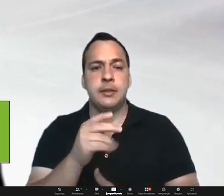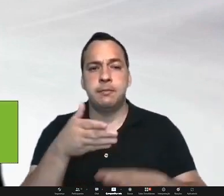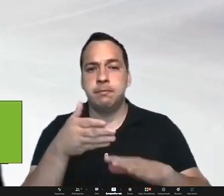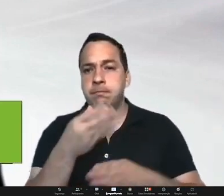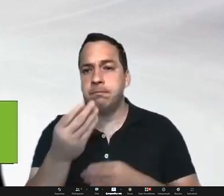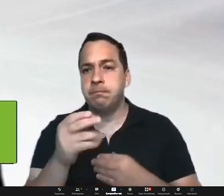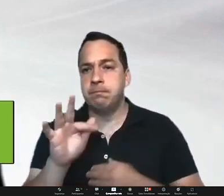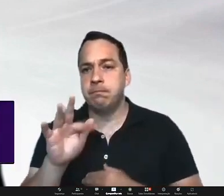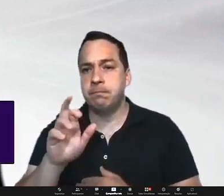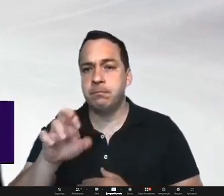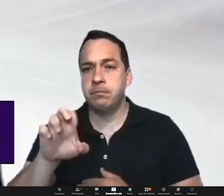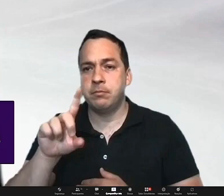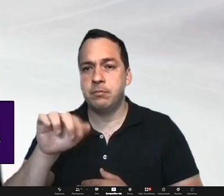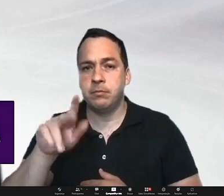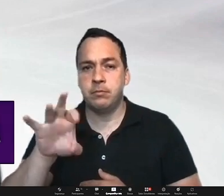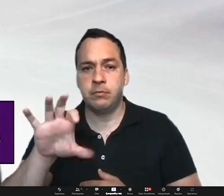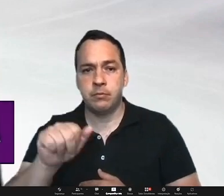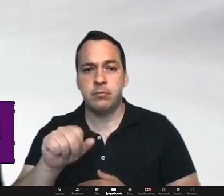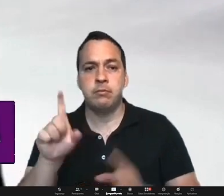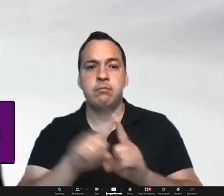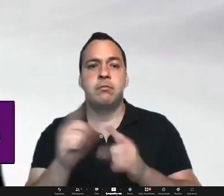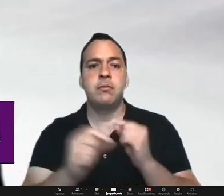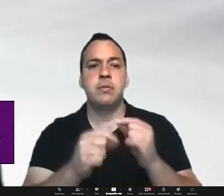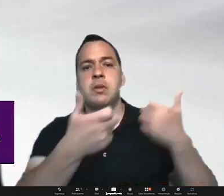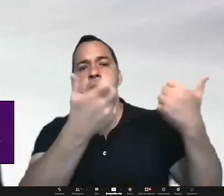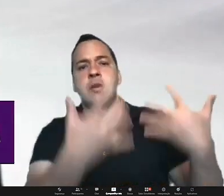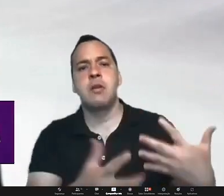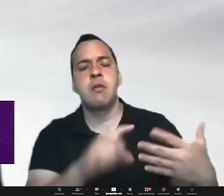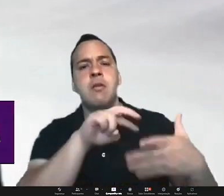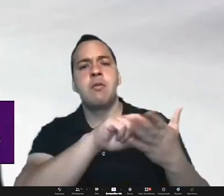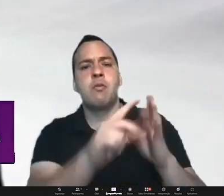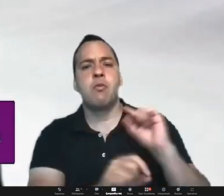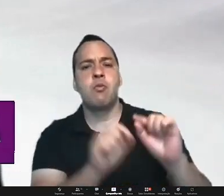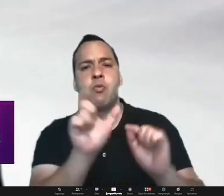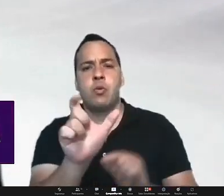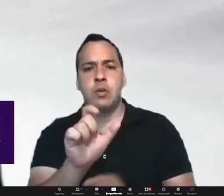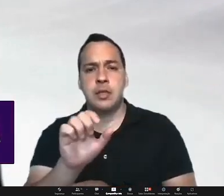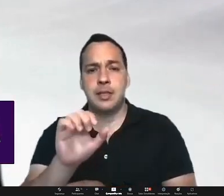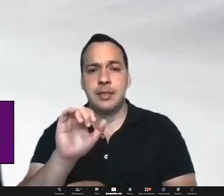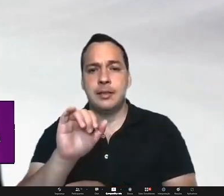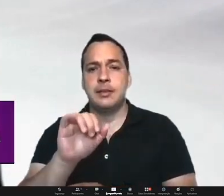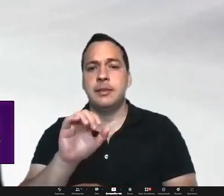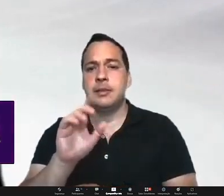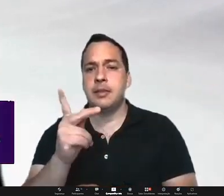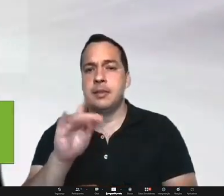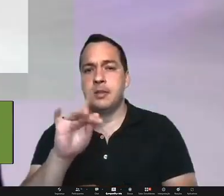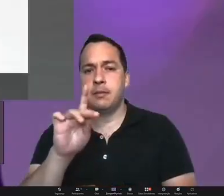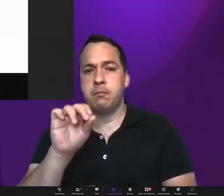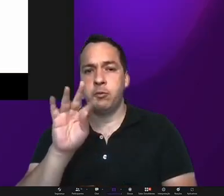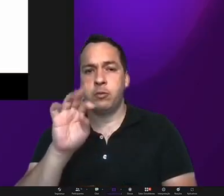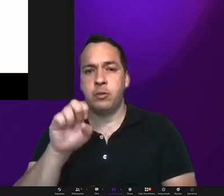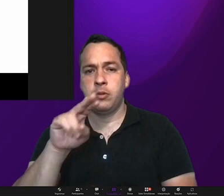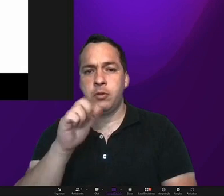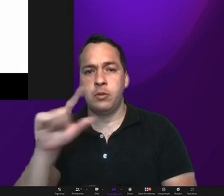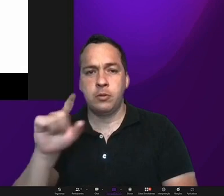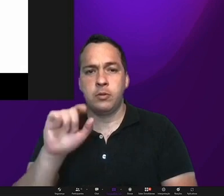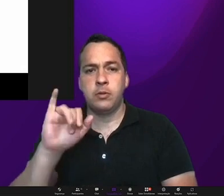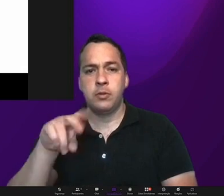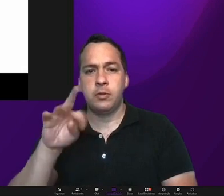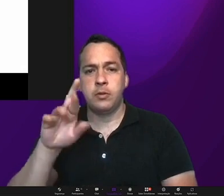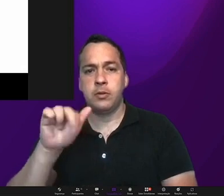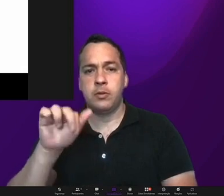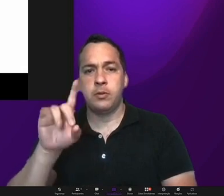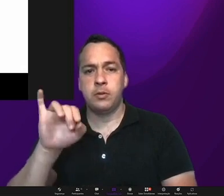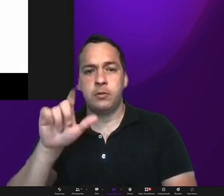gente tem para hipotensão intradialítica, dos fatores que estão associados, das consequências